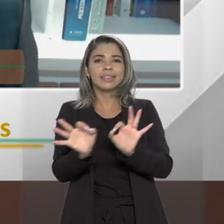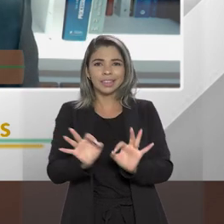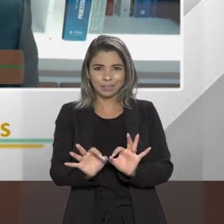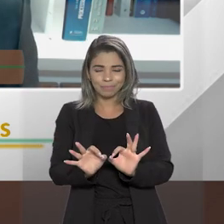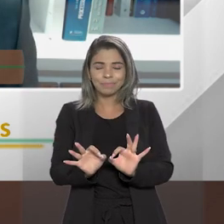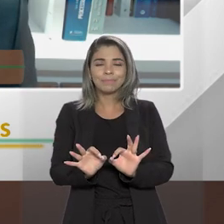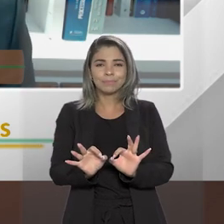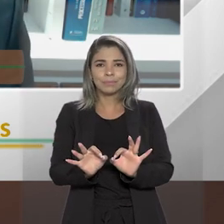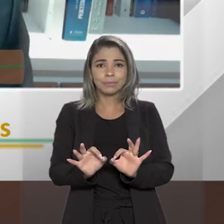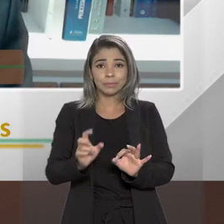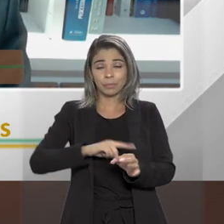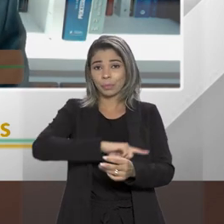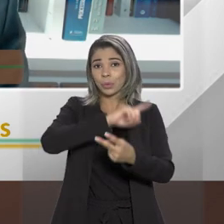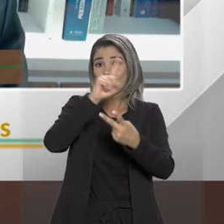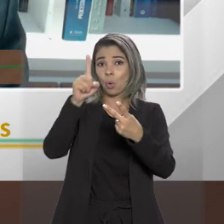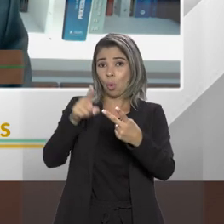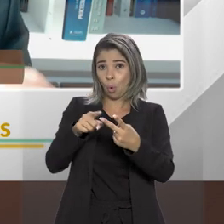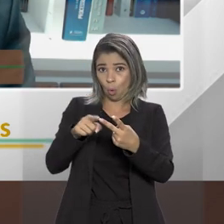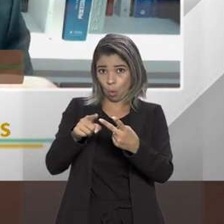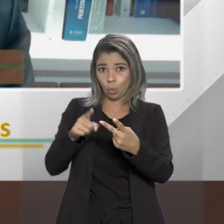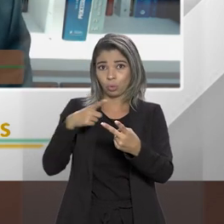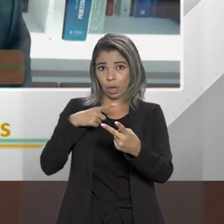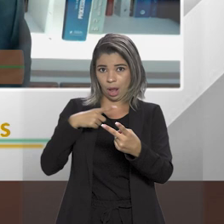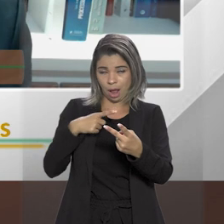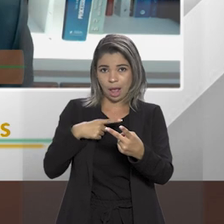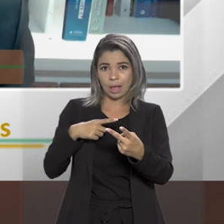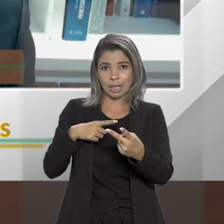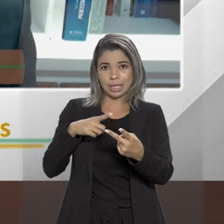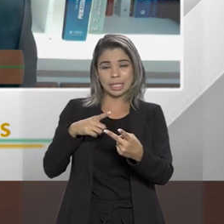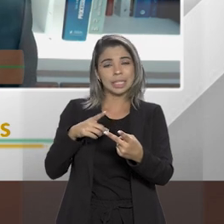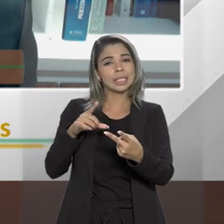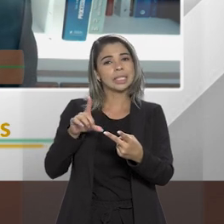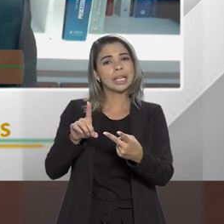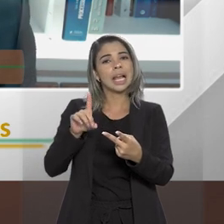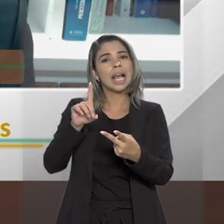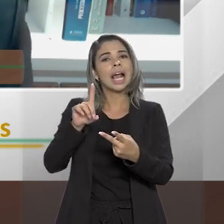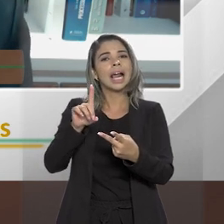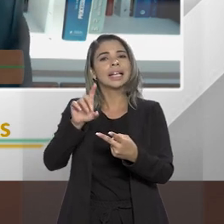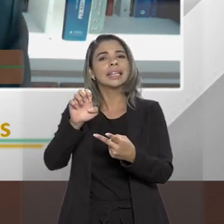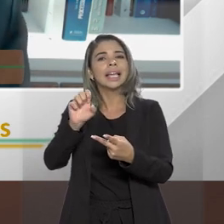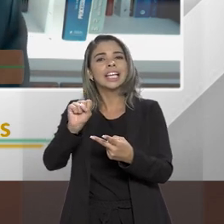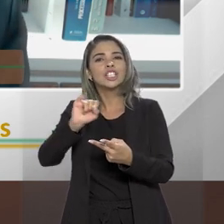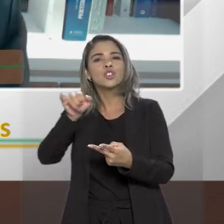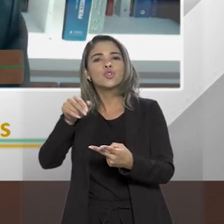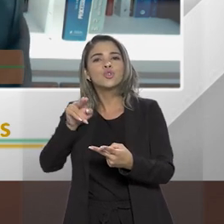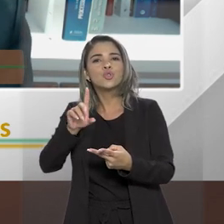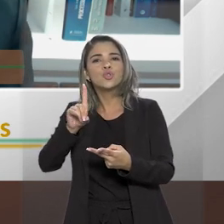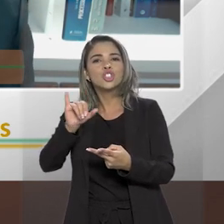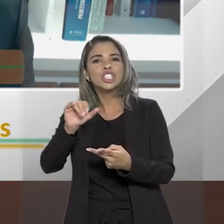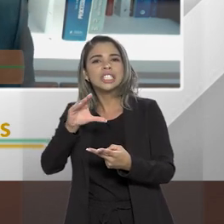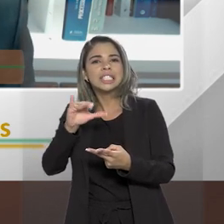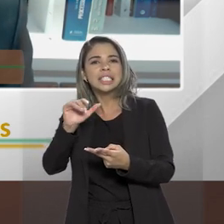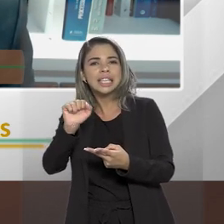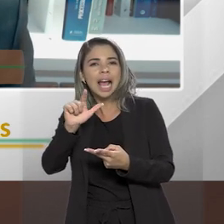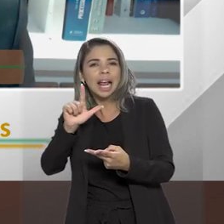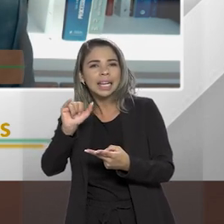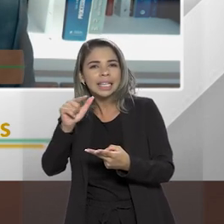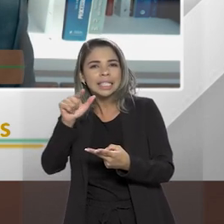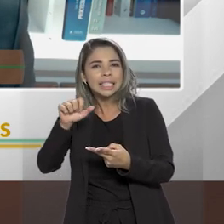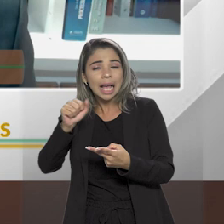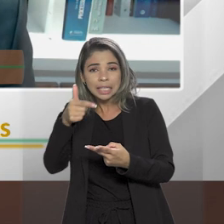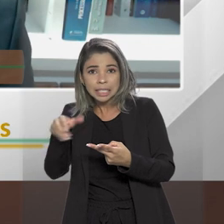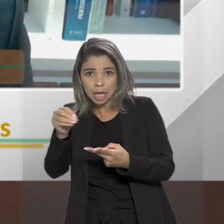nível de desjudicialização, aí foi o que eu chamei de desjudicialização propriamente dita, o que eu tenho é também a retirada